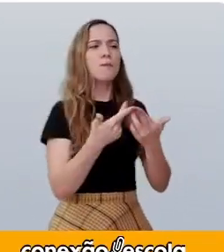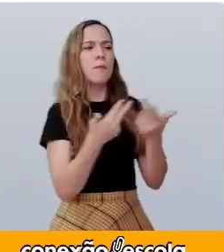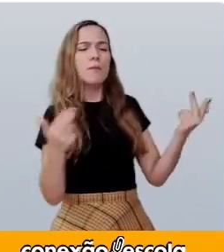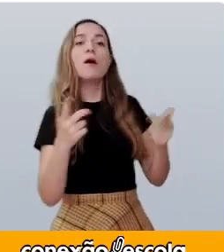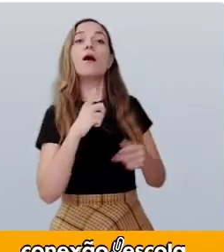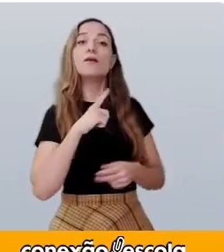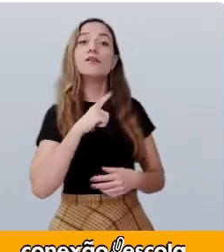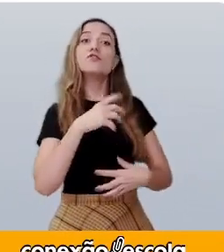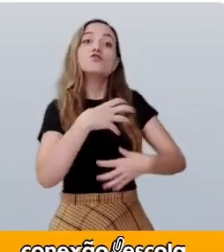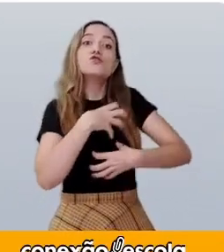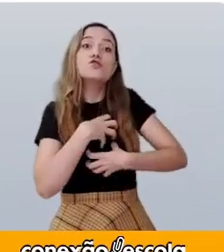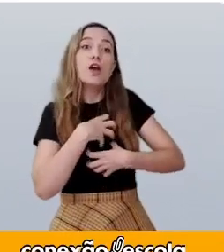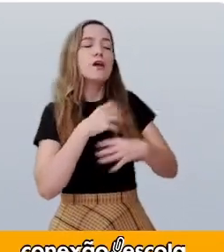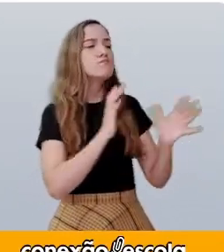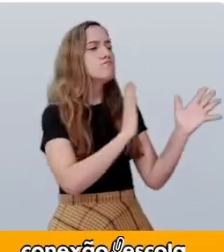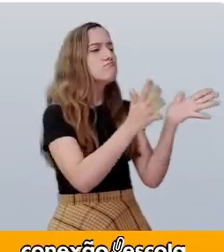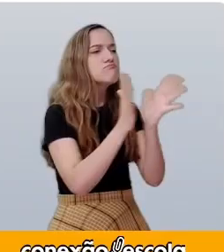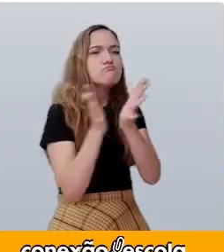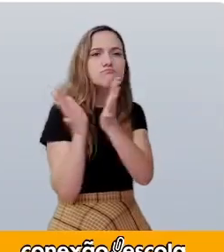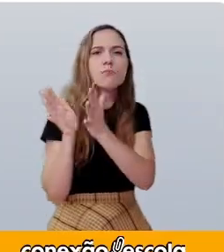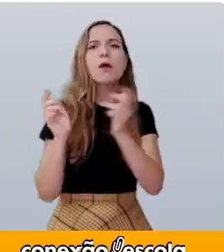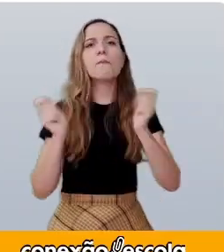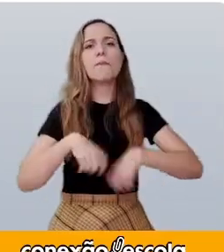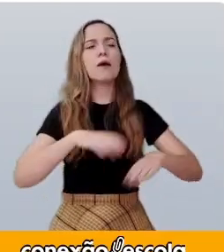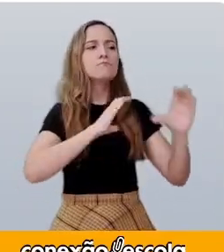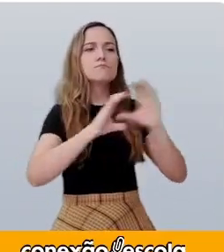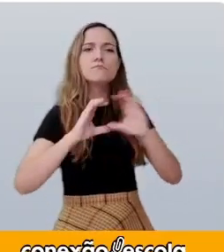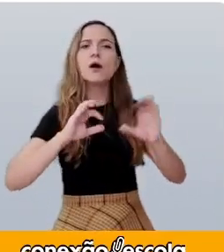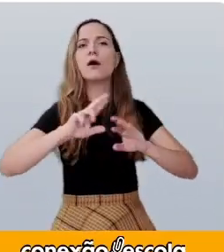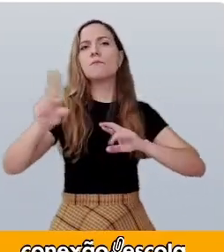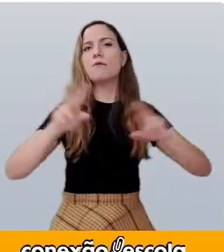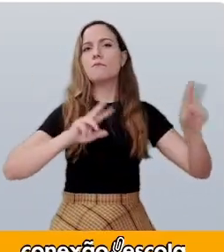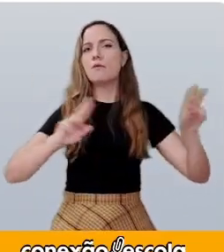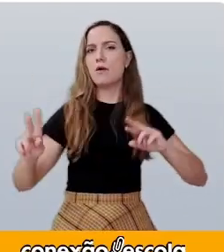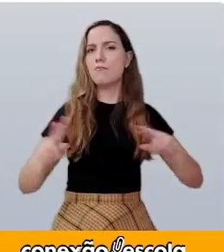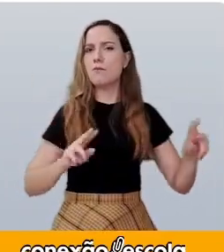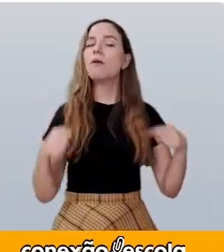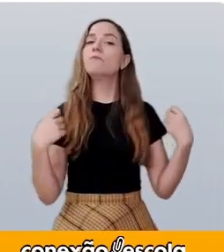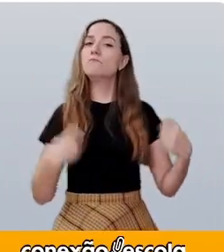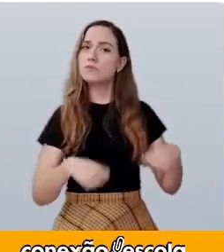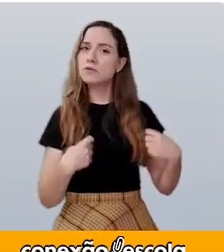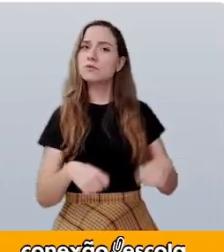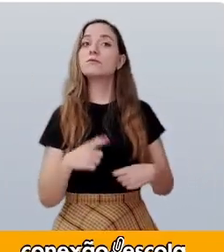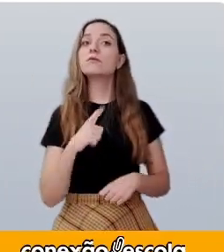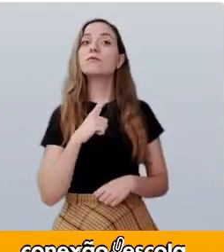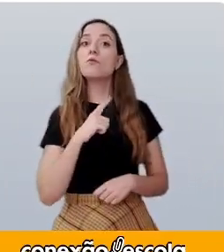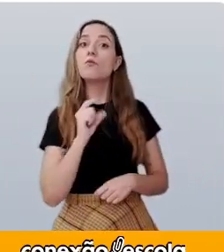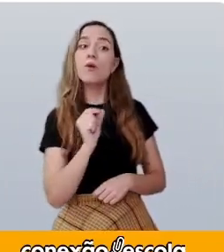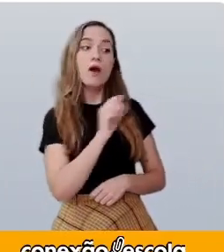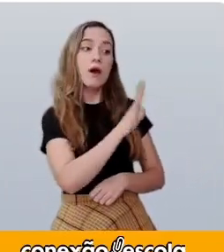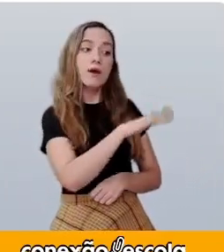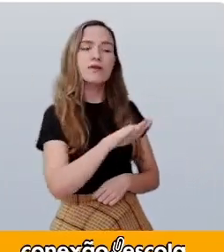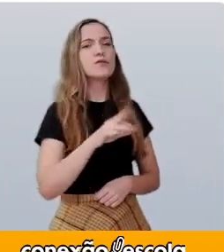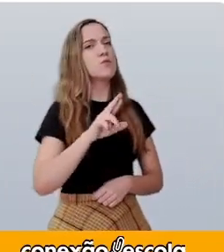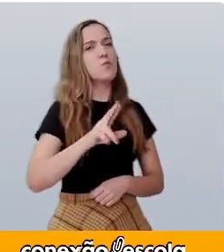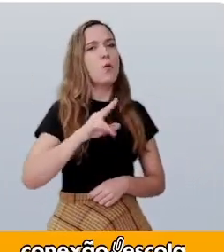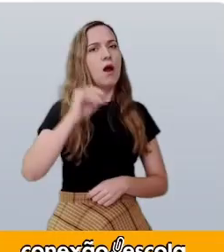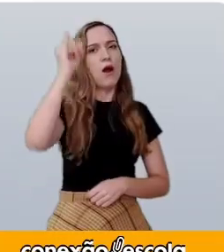é um discurso sempre normal e sempre sem considerar a criança